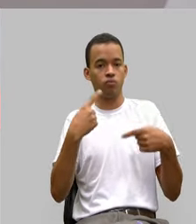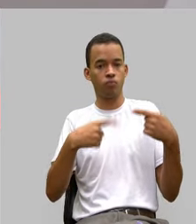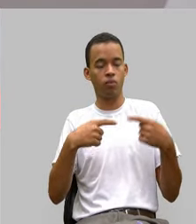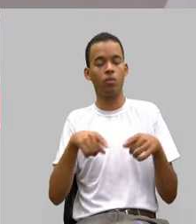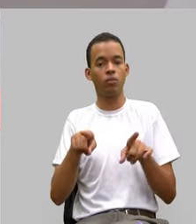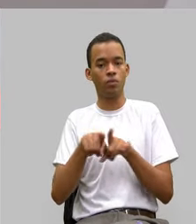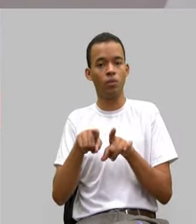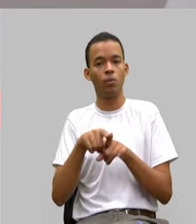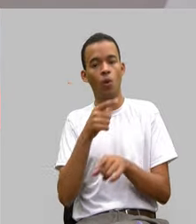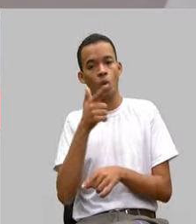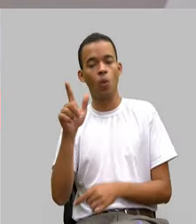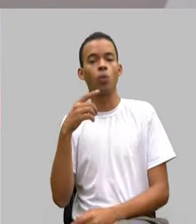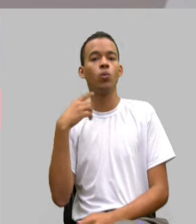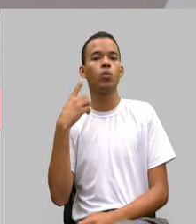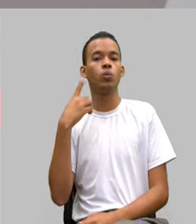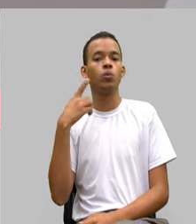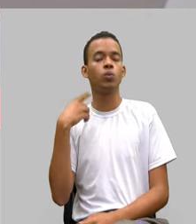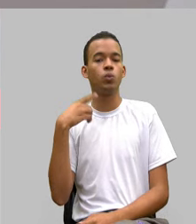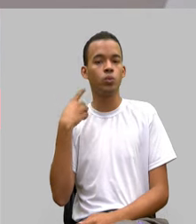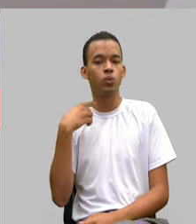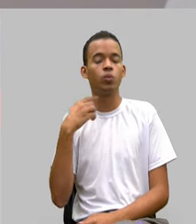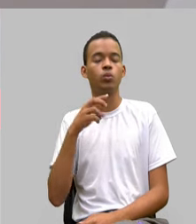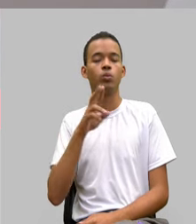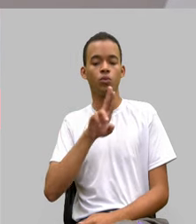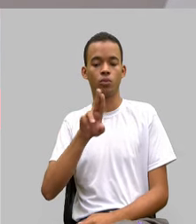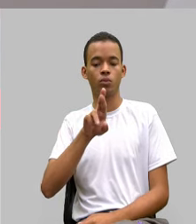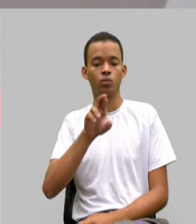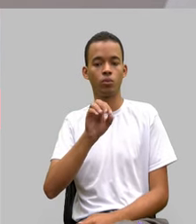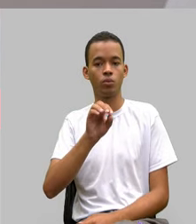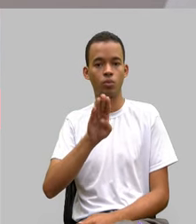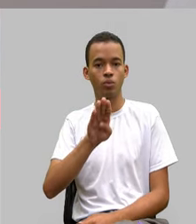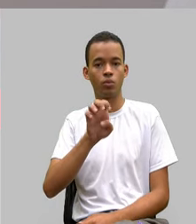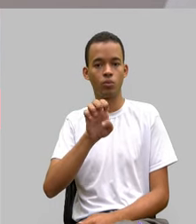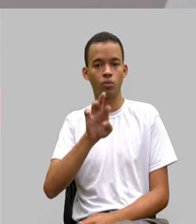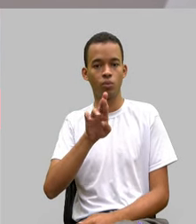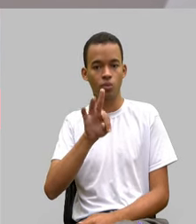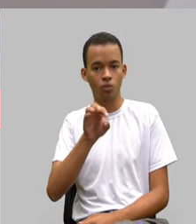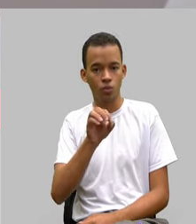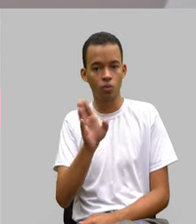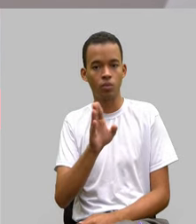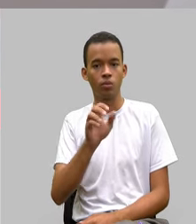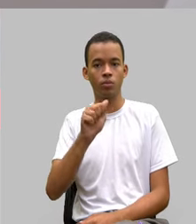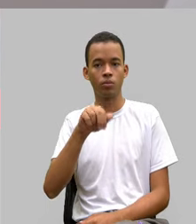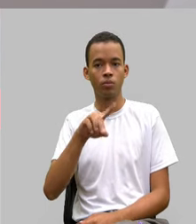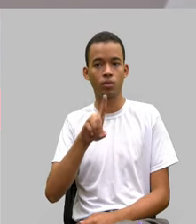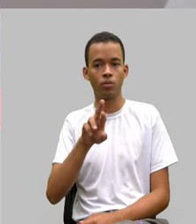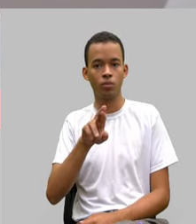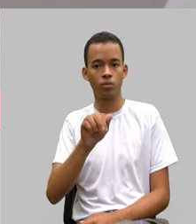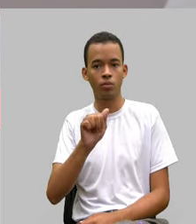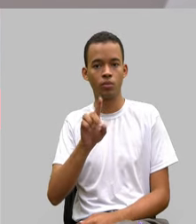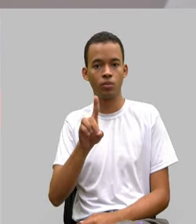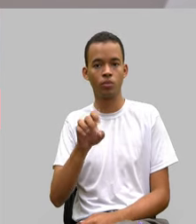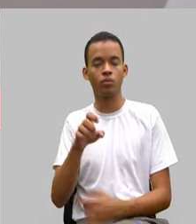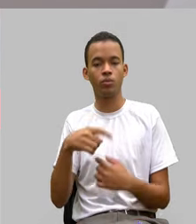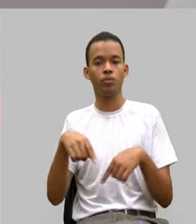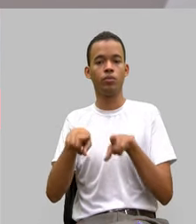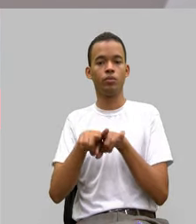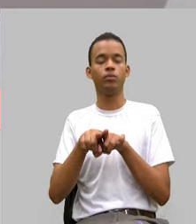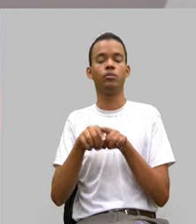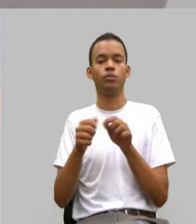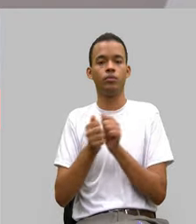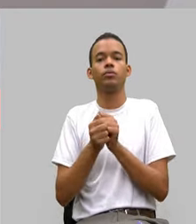deputado Roberto Andrade nós convidamos a tomar assento à mesa os